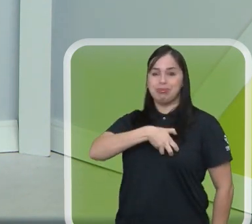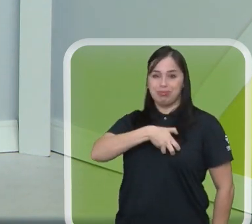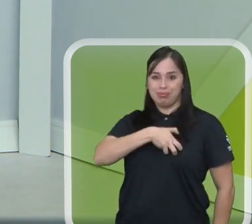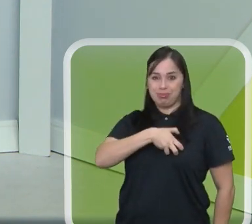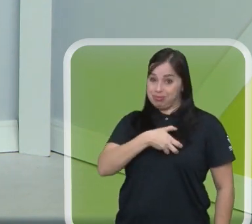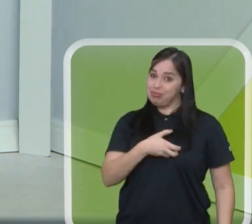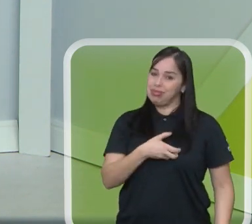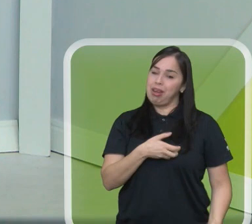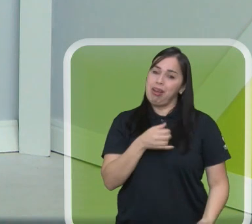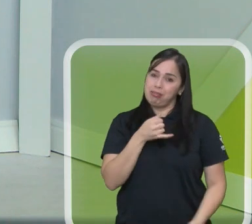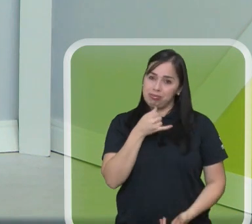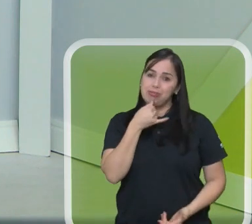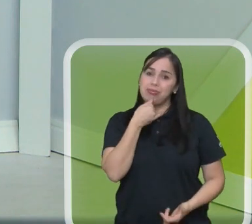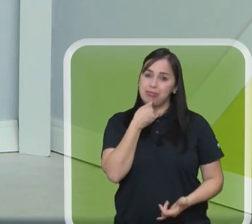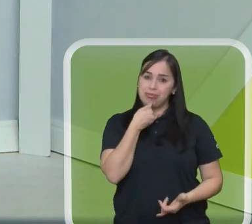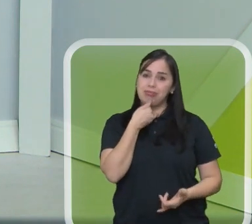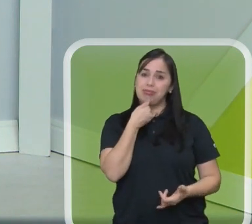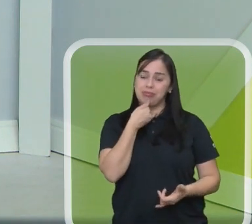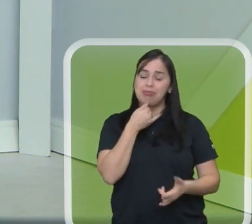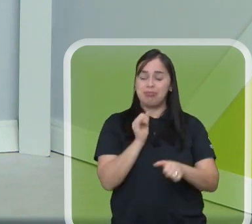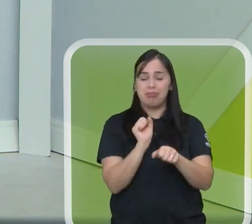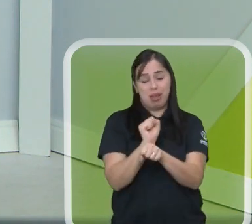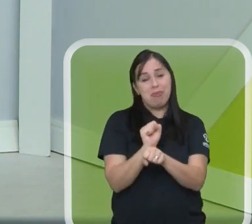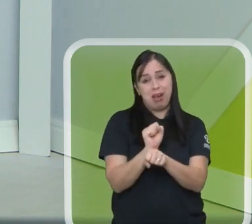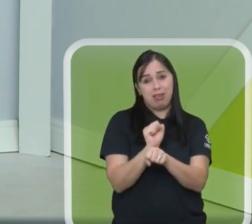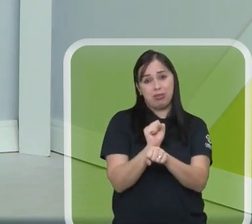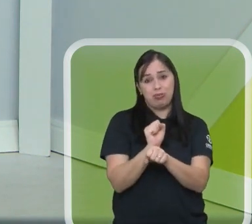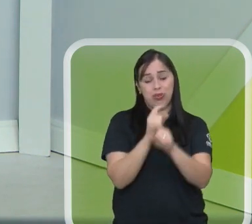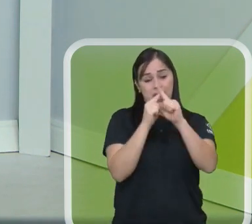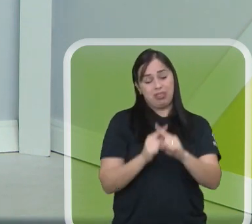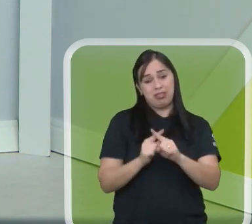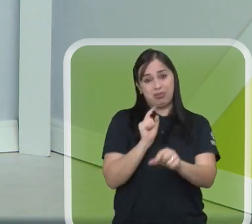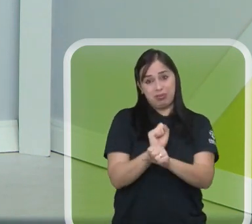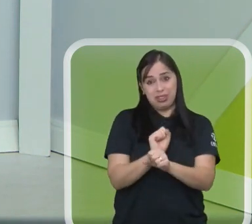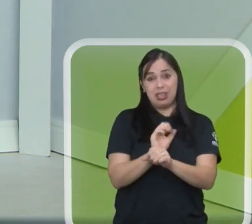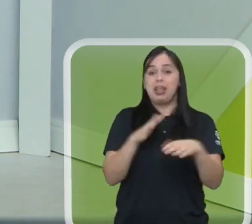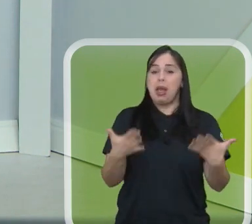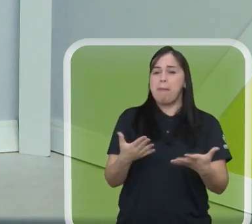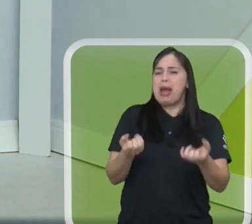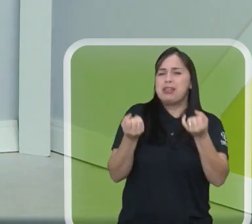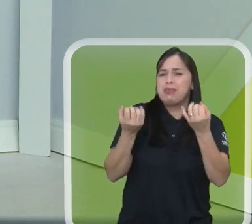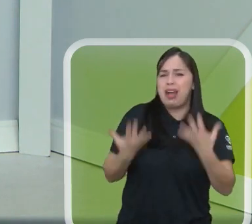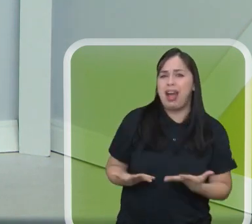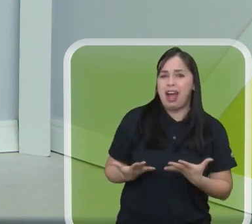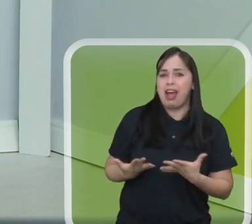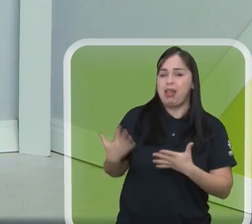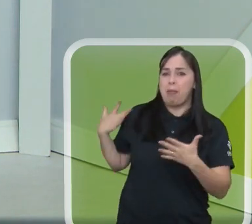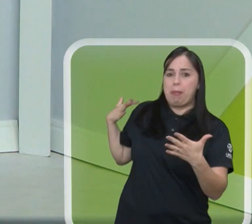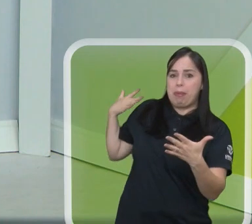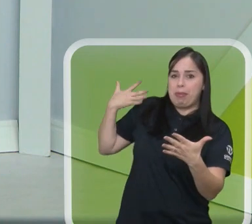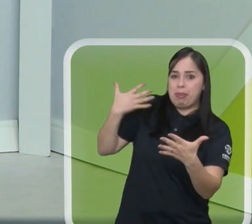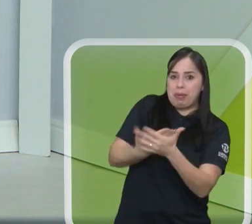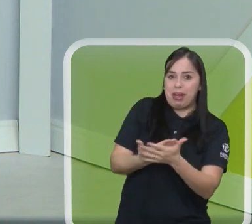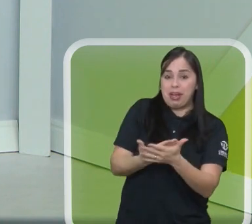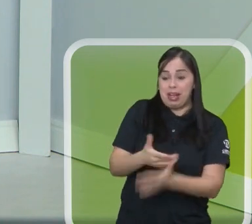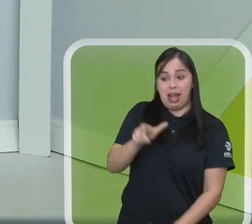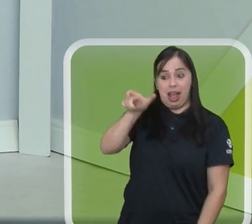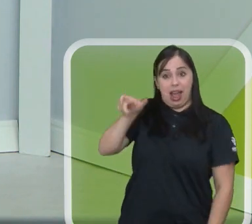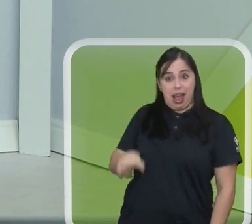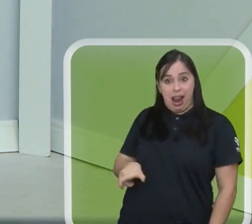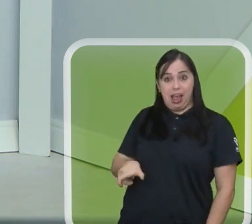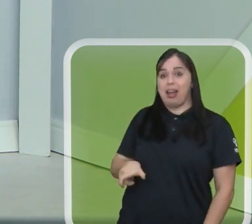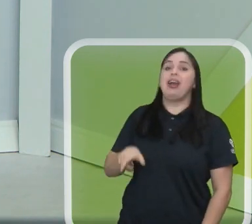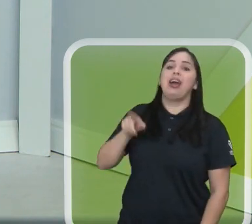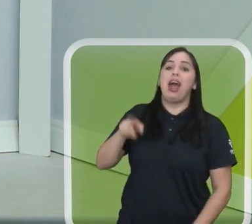que infelizmente parou na segunda fase do Paulista da Série A3. E para falar sobre toda a campanha do time, ninguém melhor do que ele,